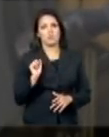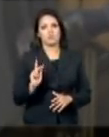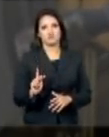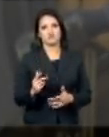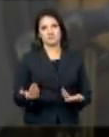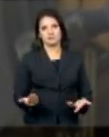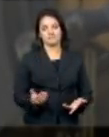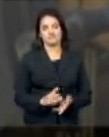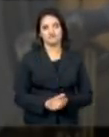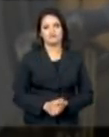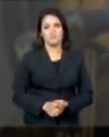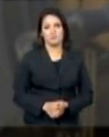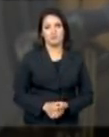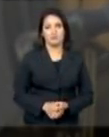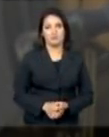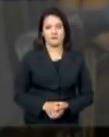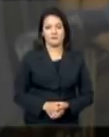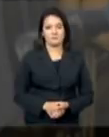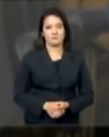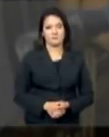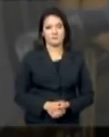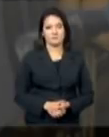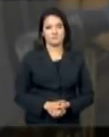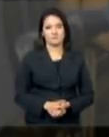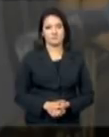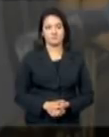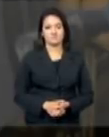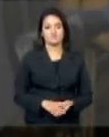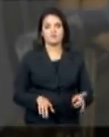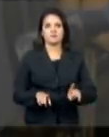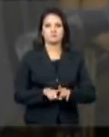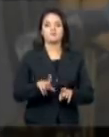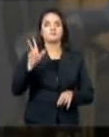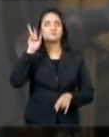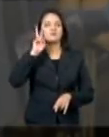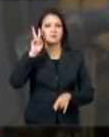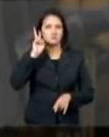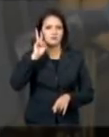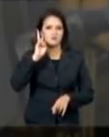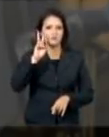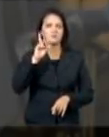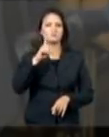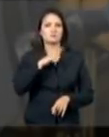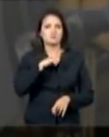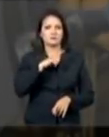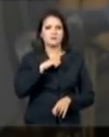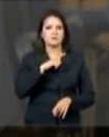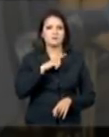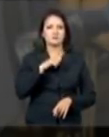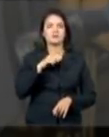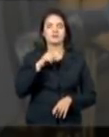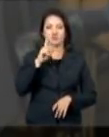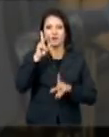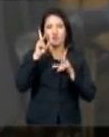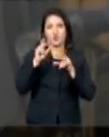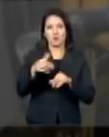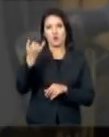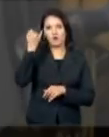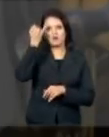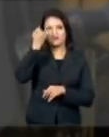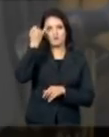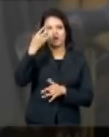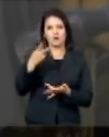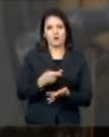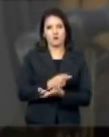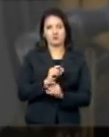e relembrando aquilo quanto disse o tribunal superior espanhol que fala na sul